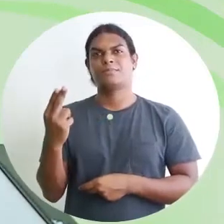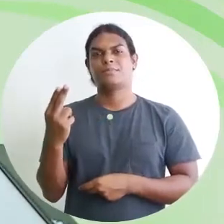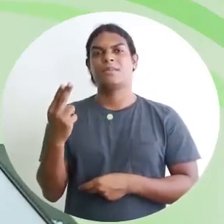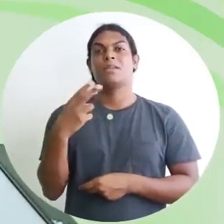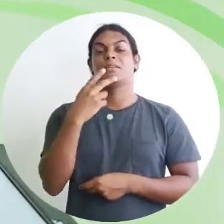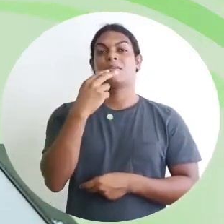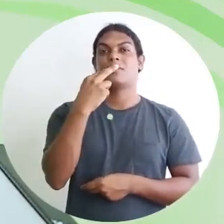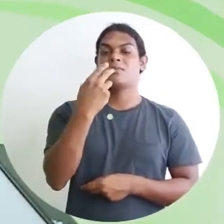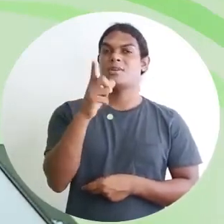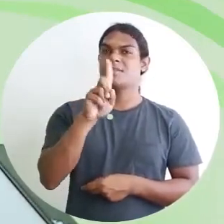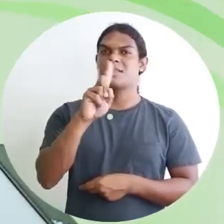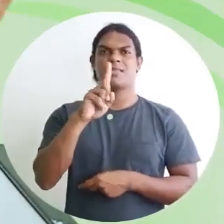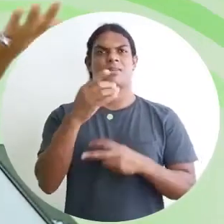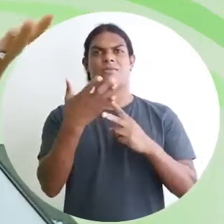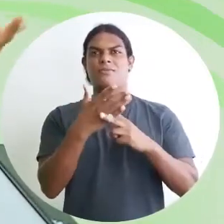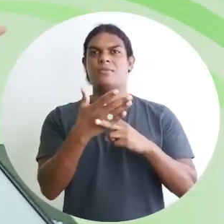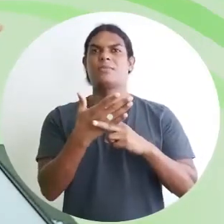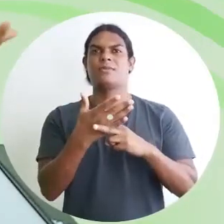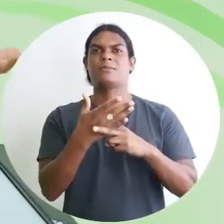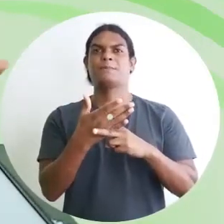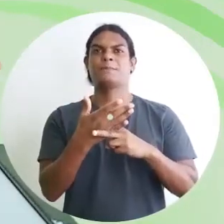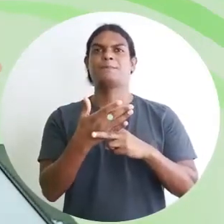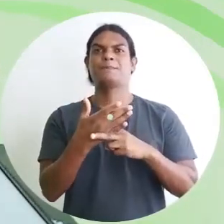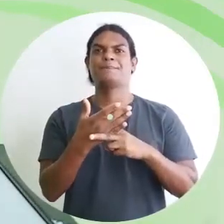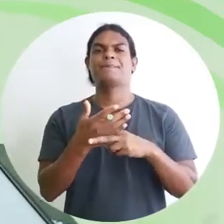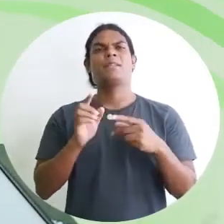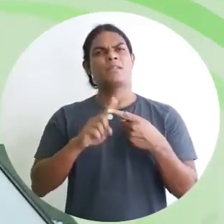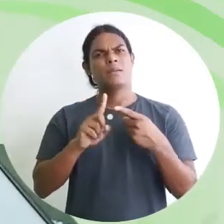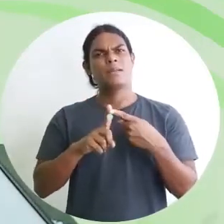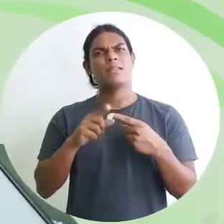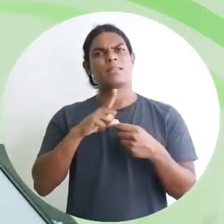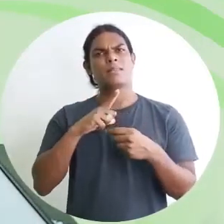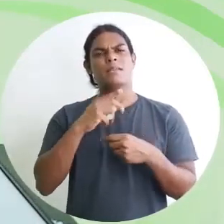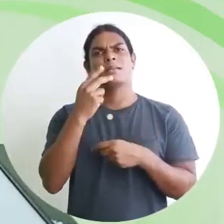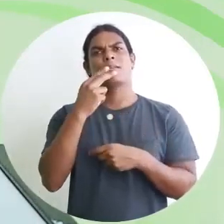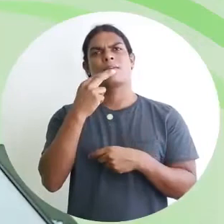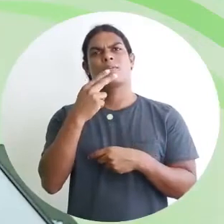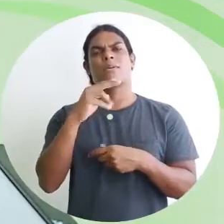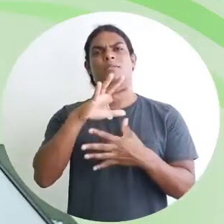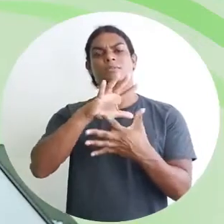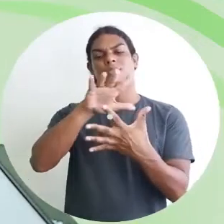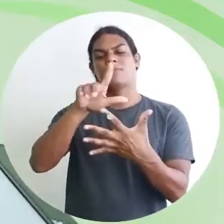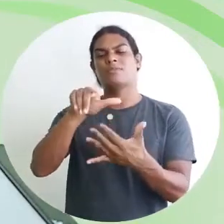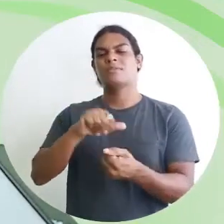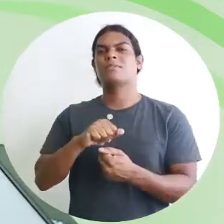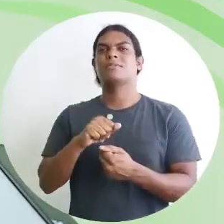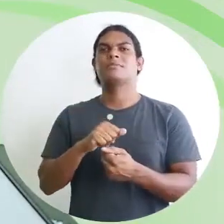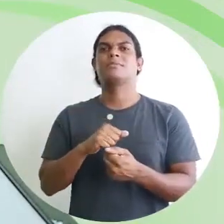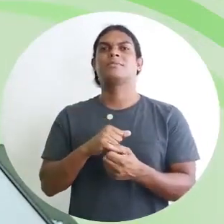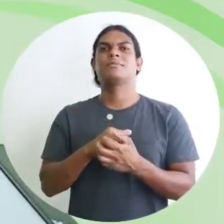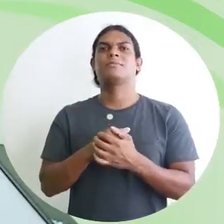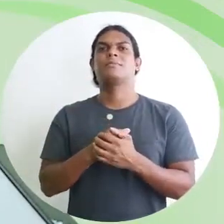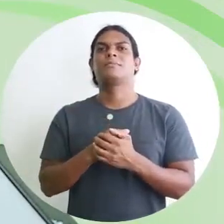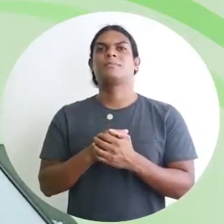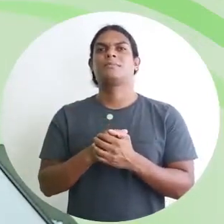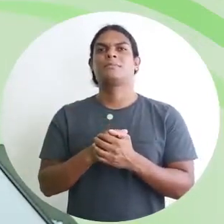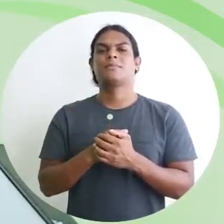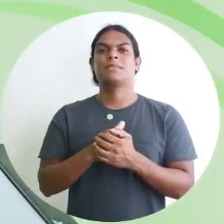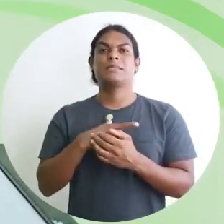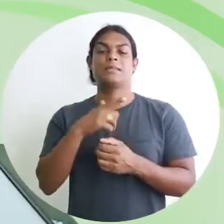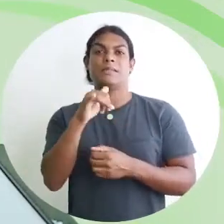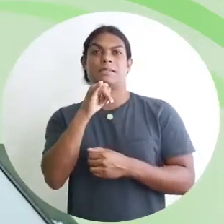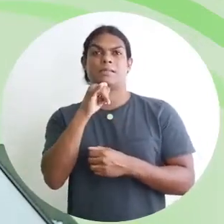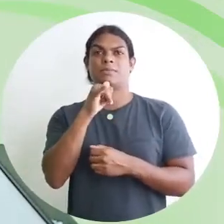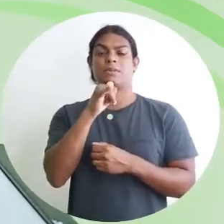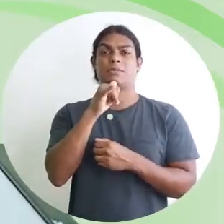eu gesticulo. E tem os gestos universais, né? Ou as caras universais, que eu posso fazer caras de raiva,